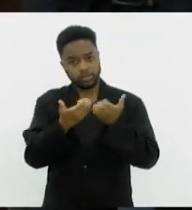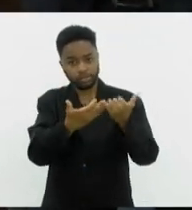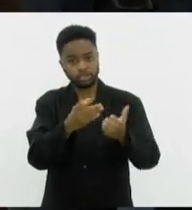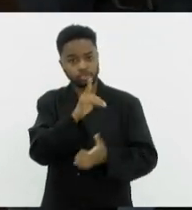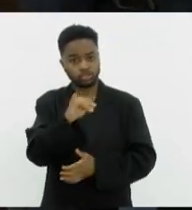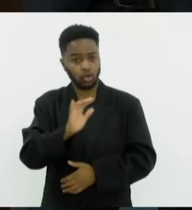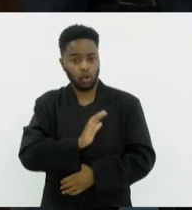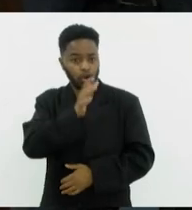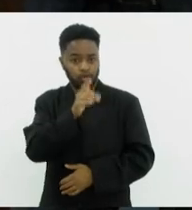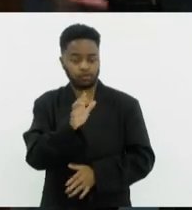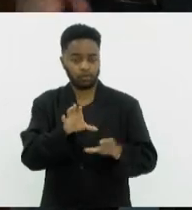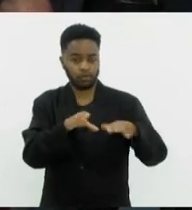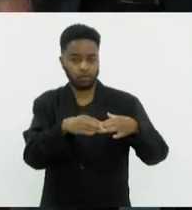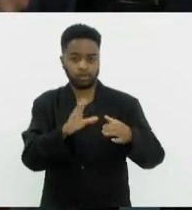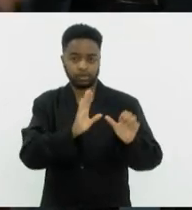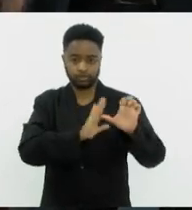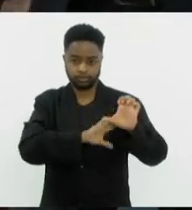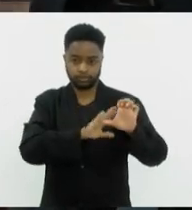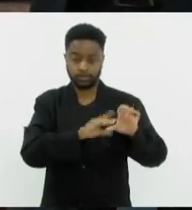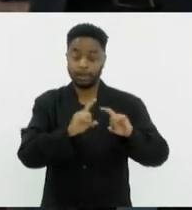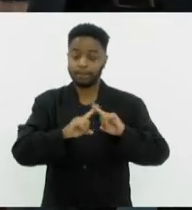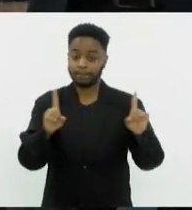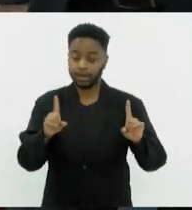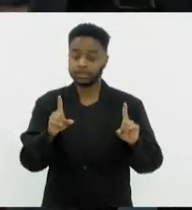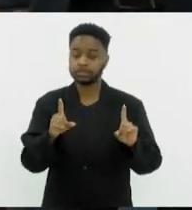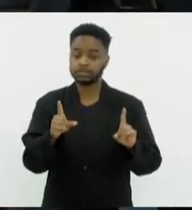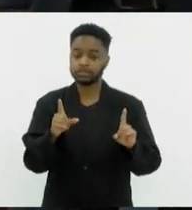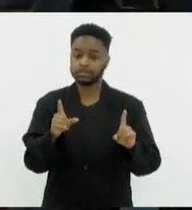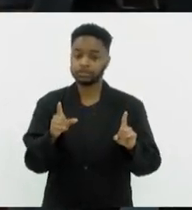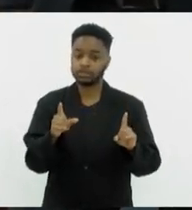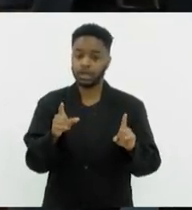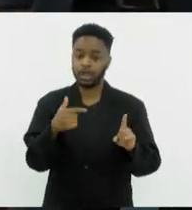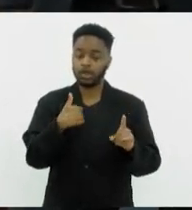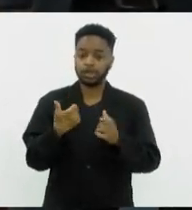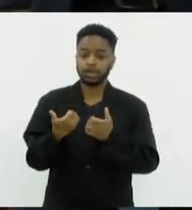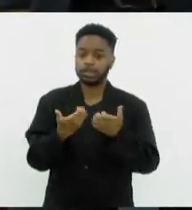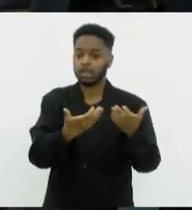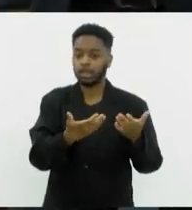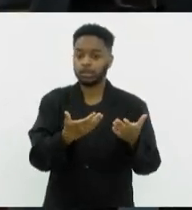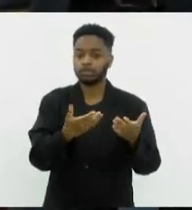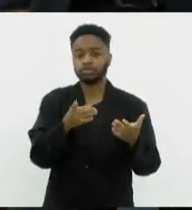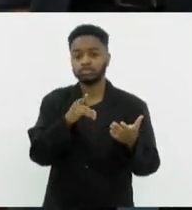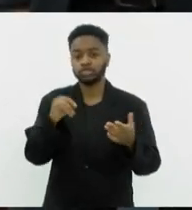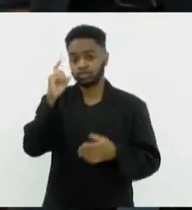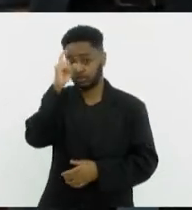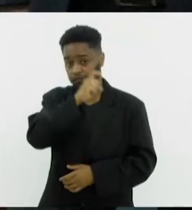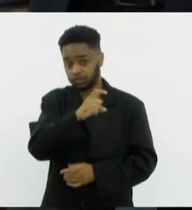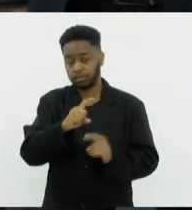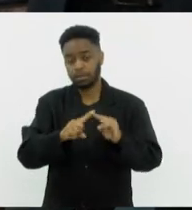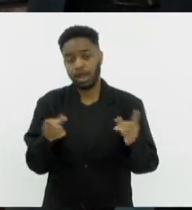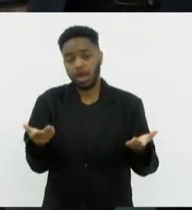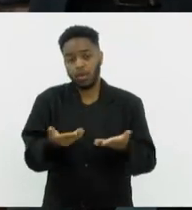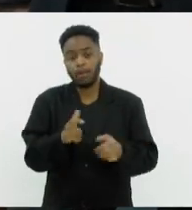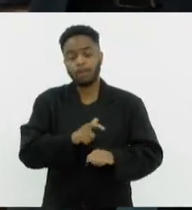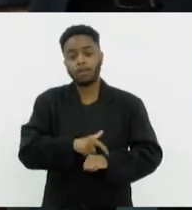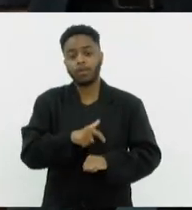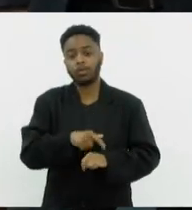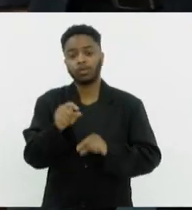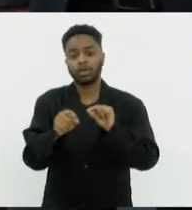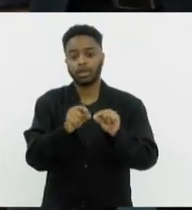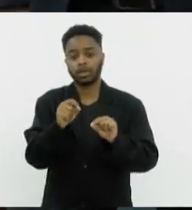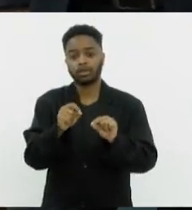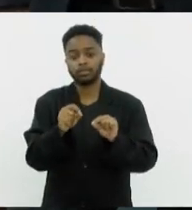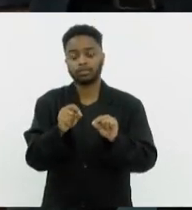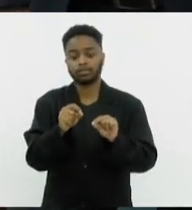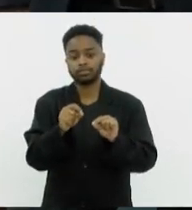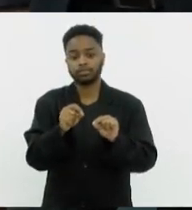esquerda. Mas, além de dar dias terríveis, acho que chegou mais do que nunca o momento de